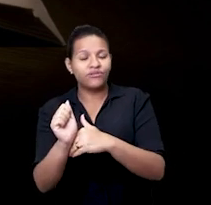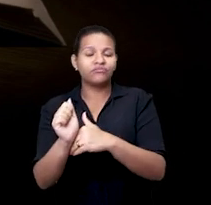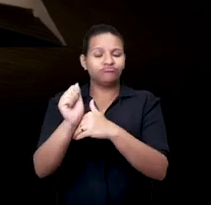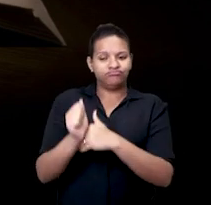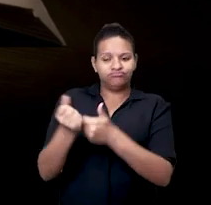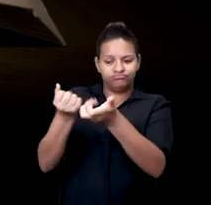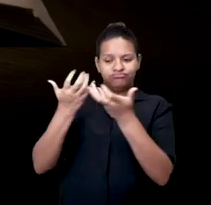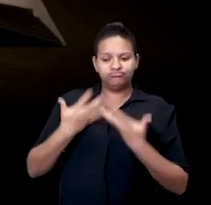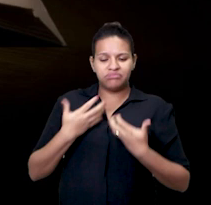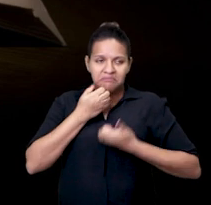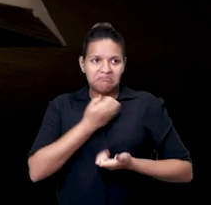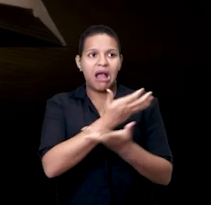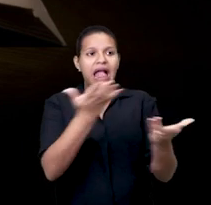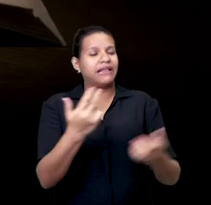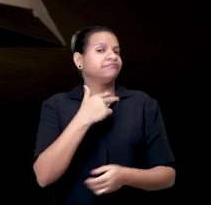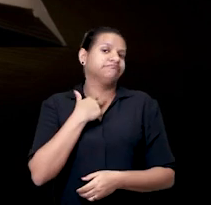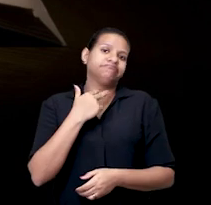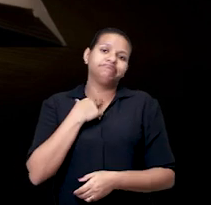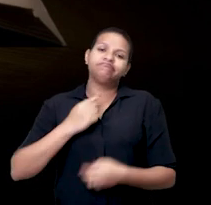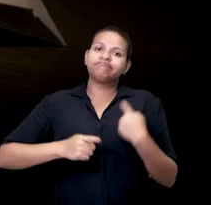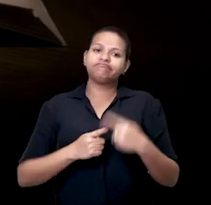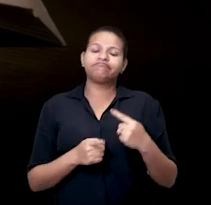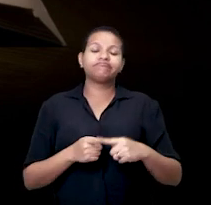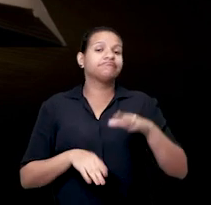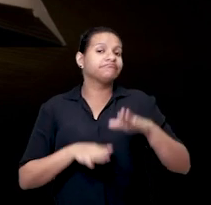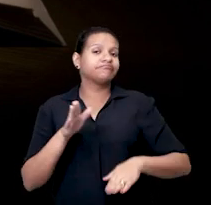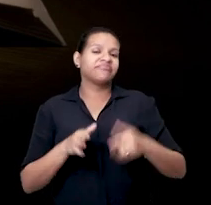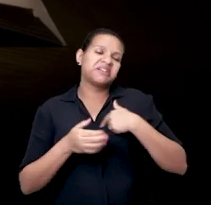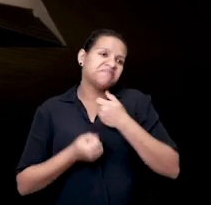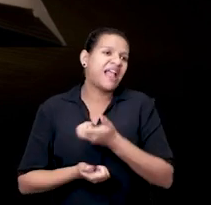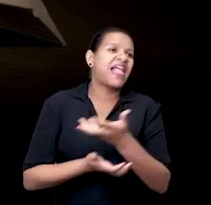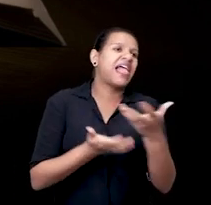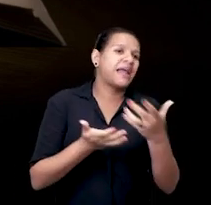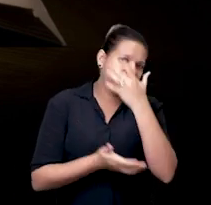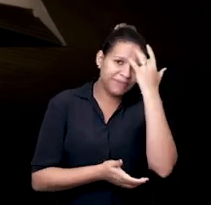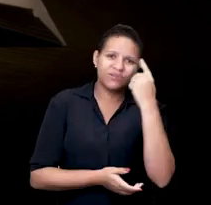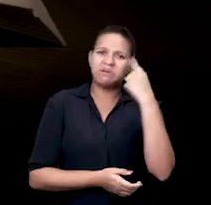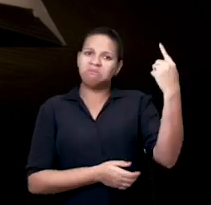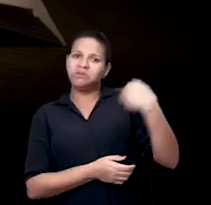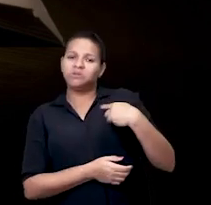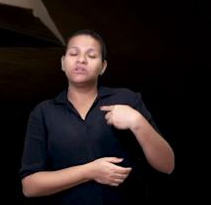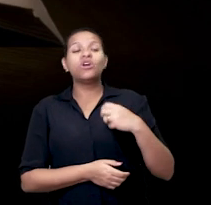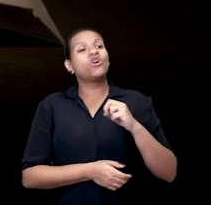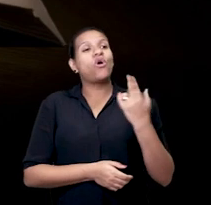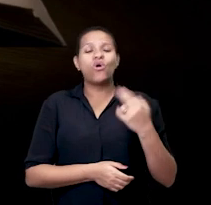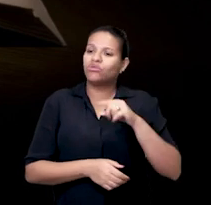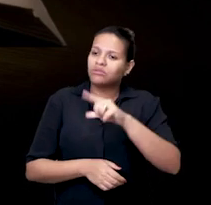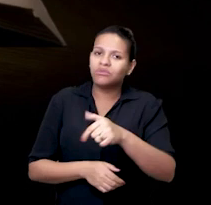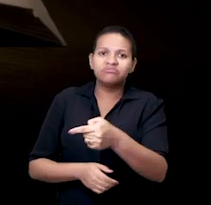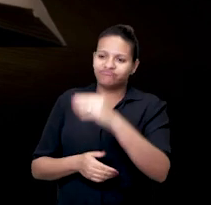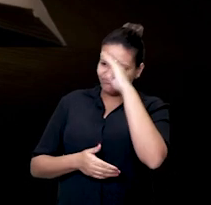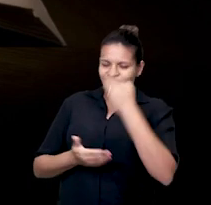repreendido por aquele que o ouviu, nem encorras em descrédito irreparável. Maçãs de ouro sobre